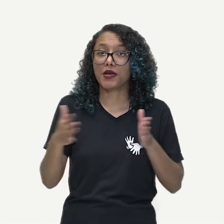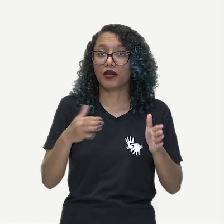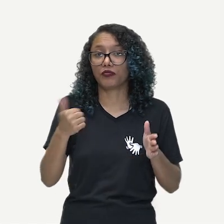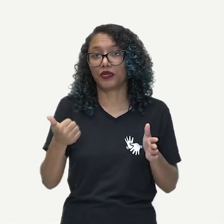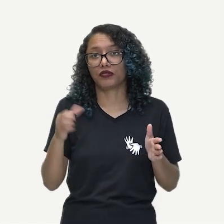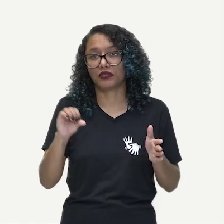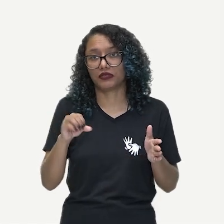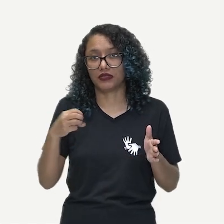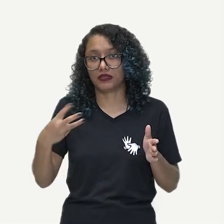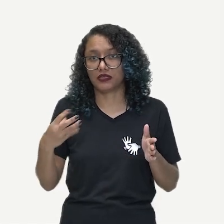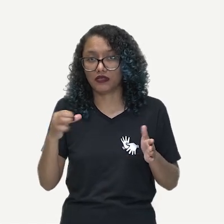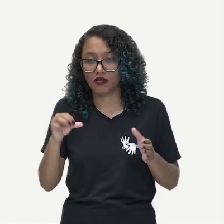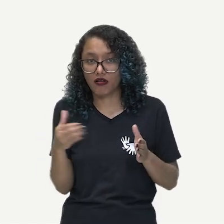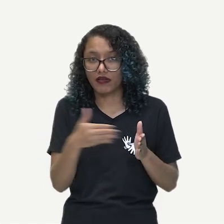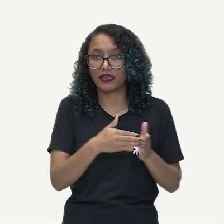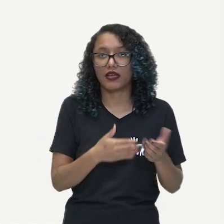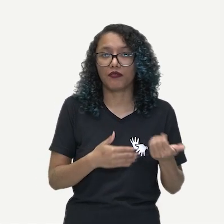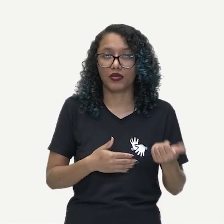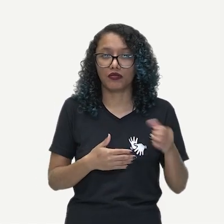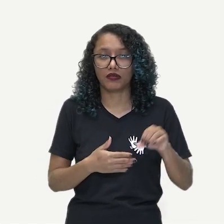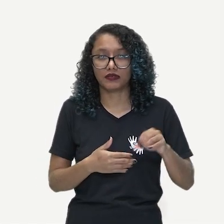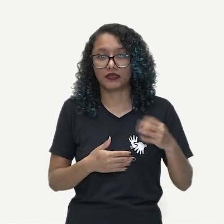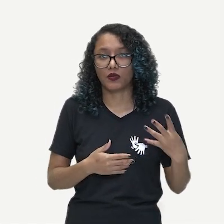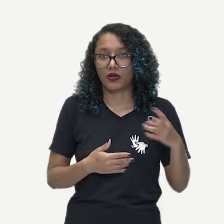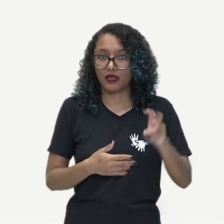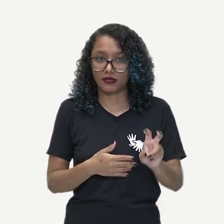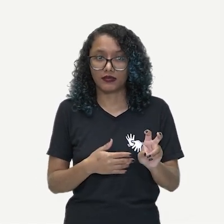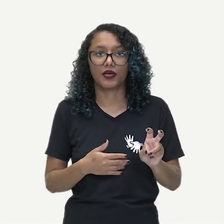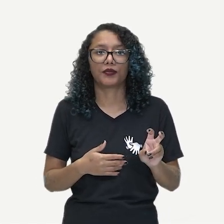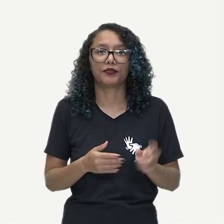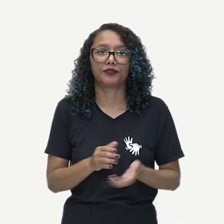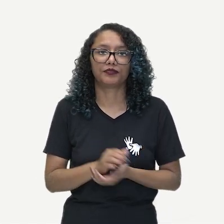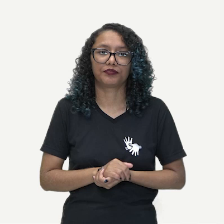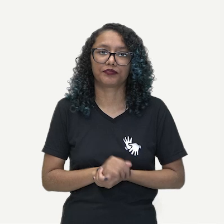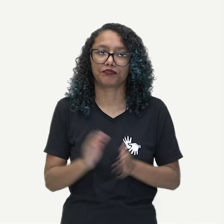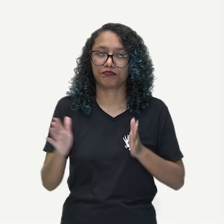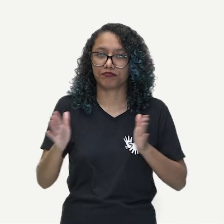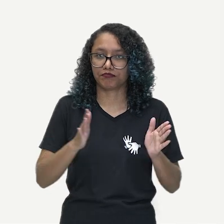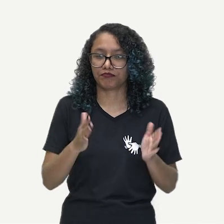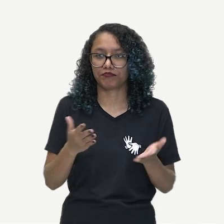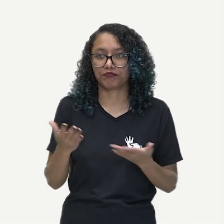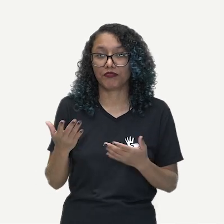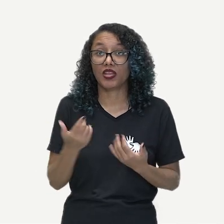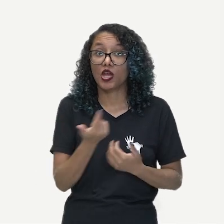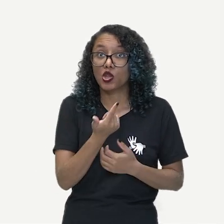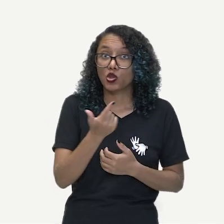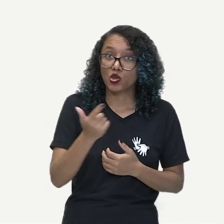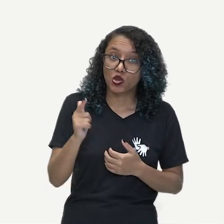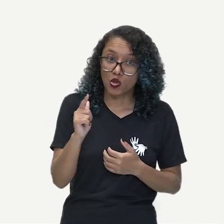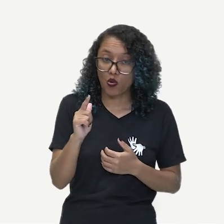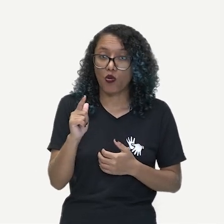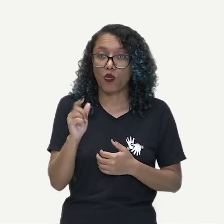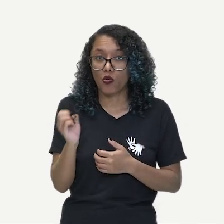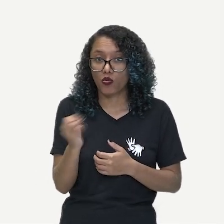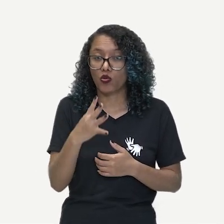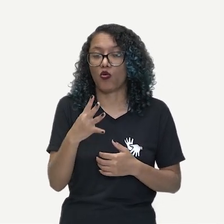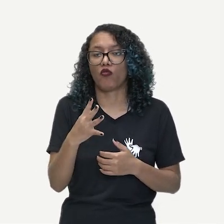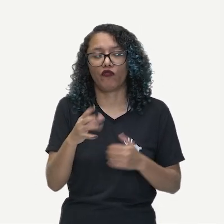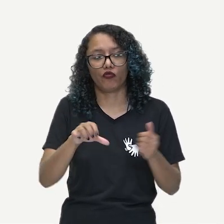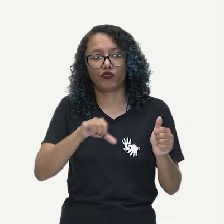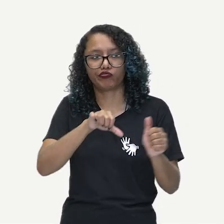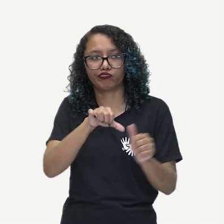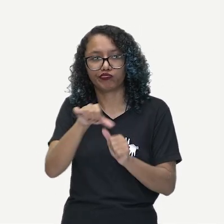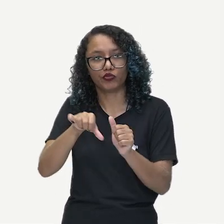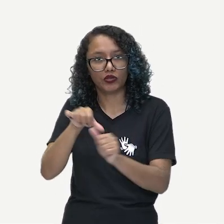a 1945, a gente vai começar a ter agora um novo cenário, porque a gente vai